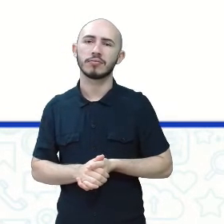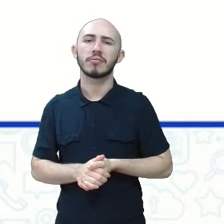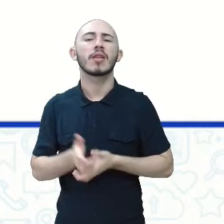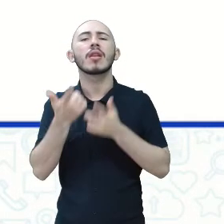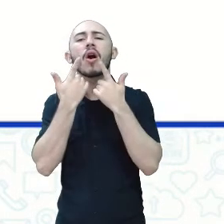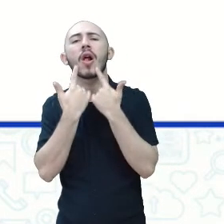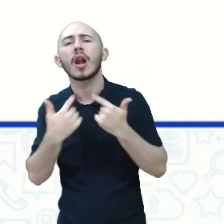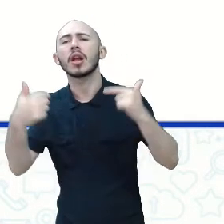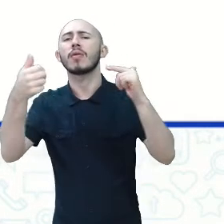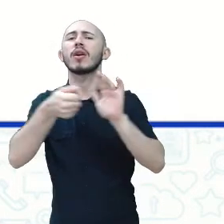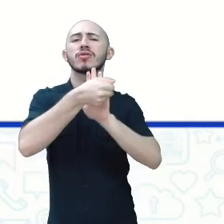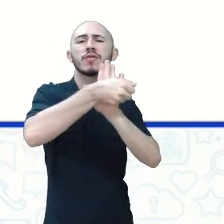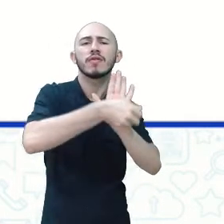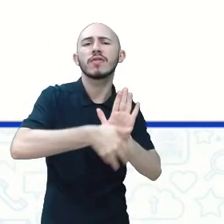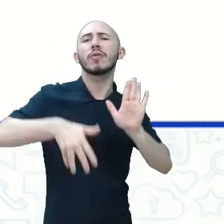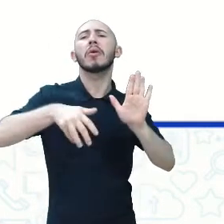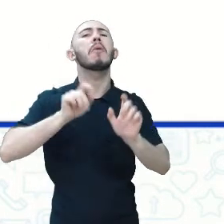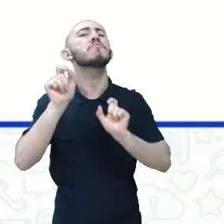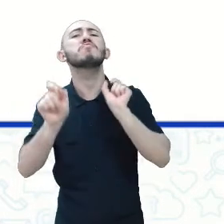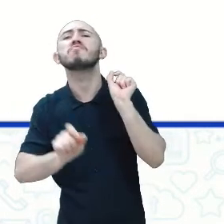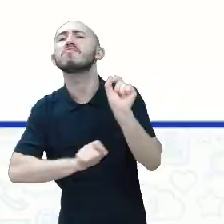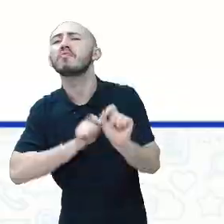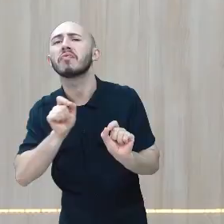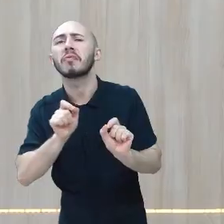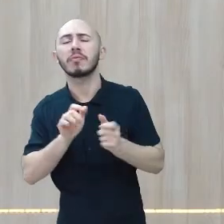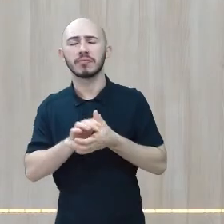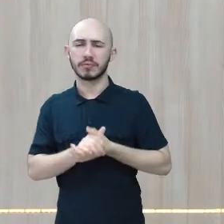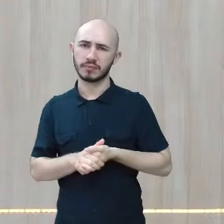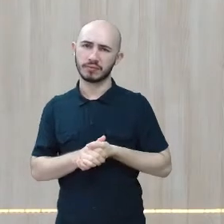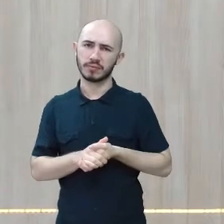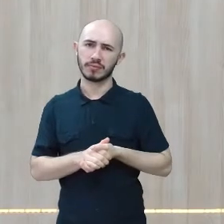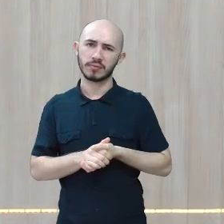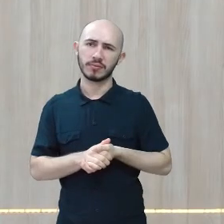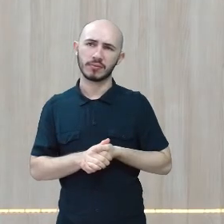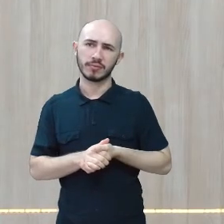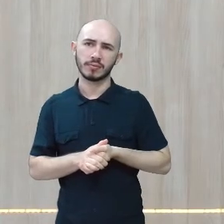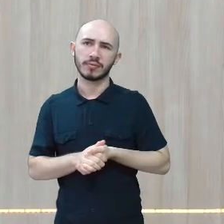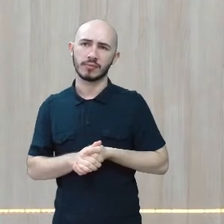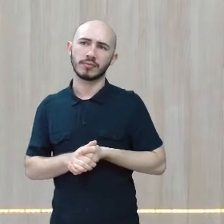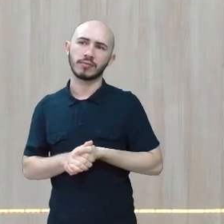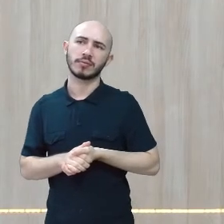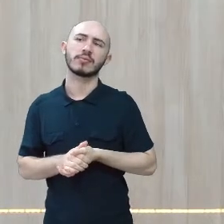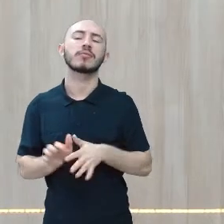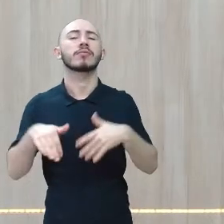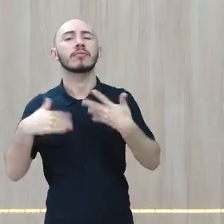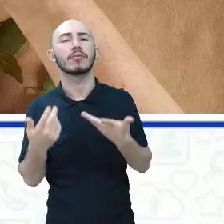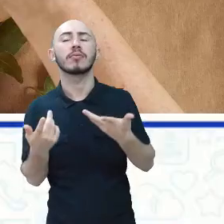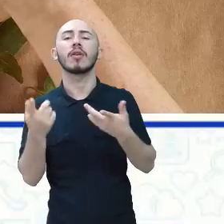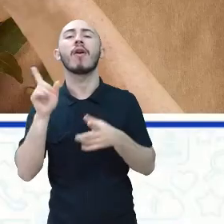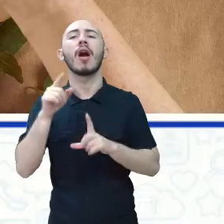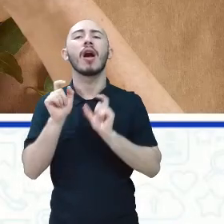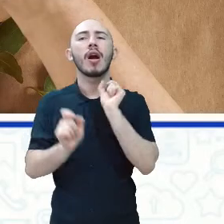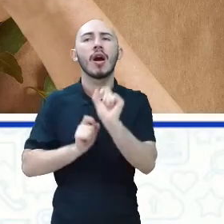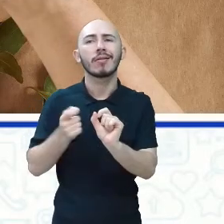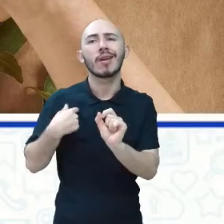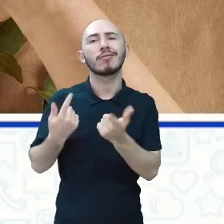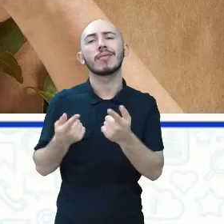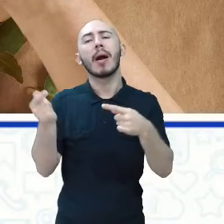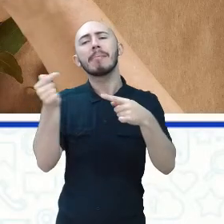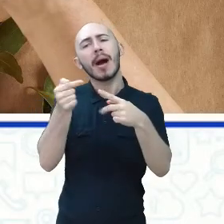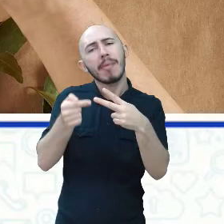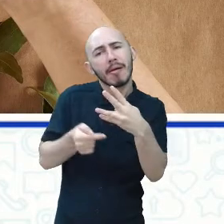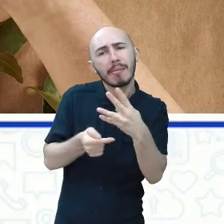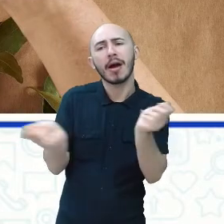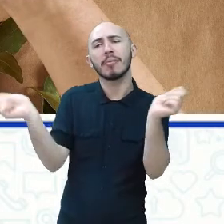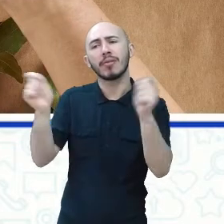de linguagem? E aí? Quem são elas? São recursos que o falante